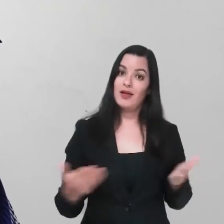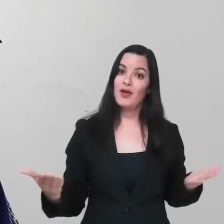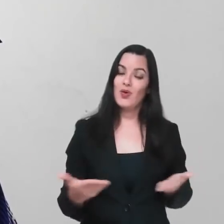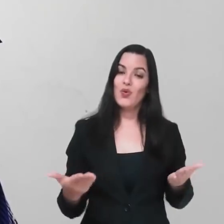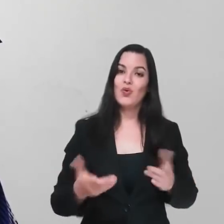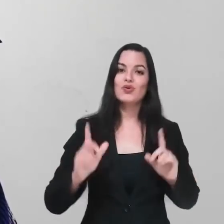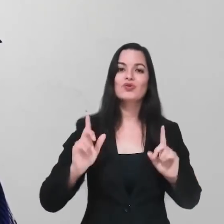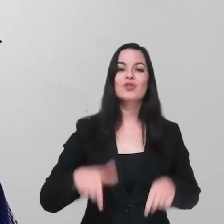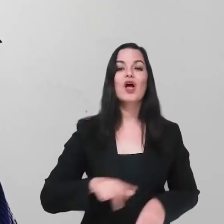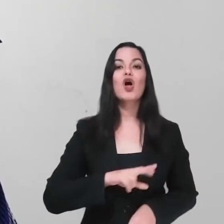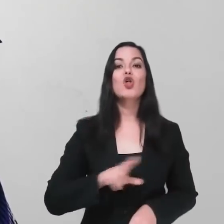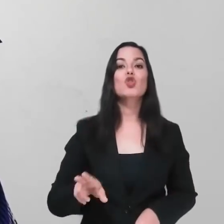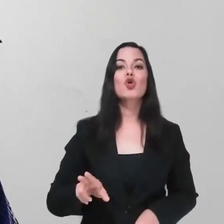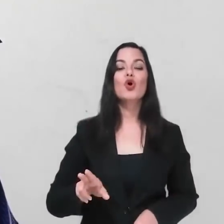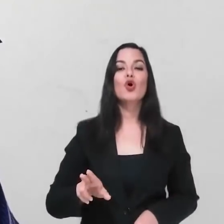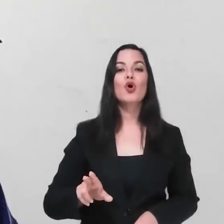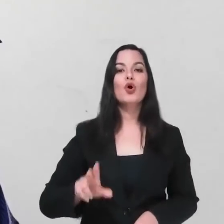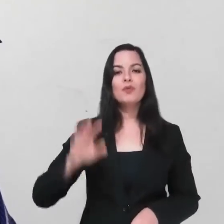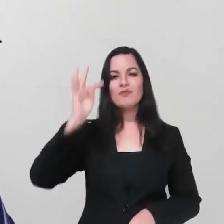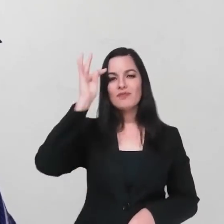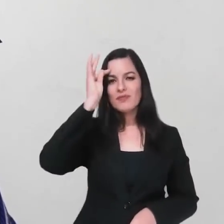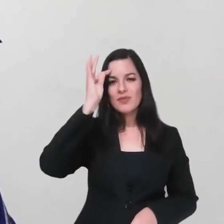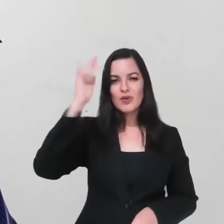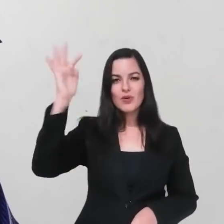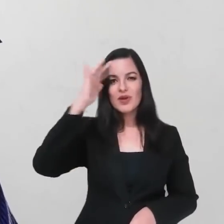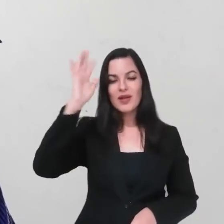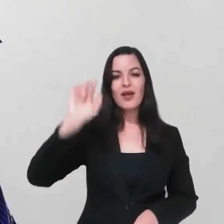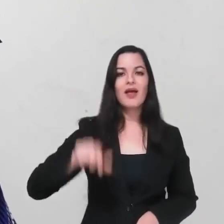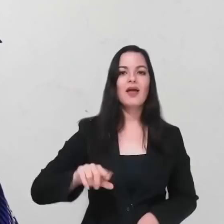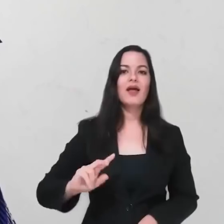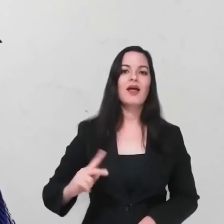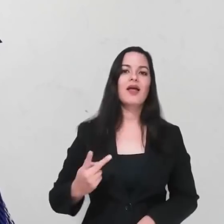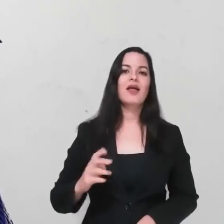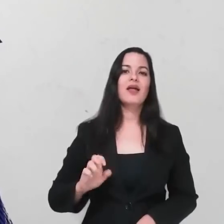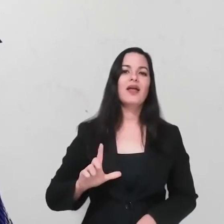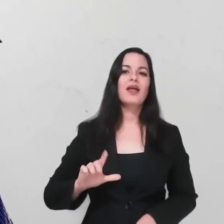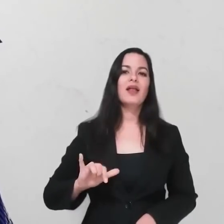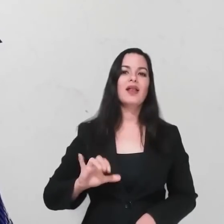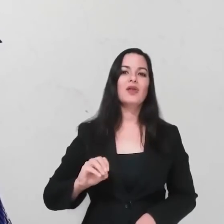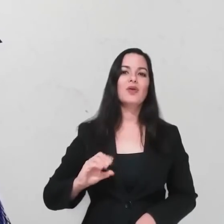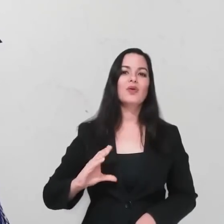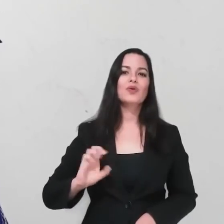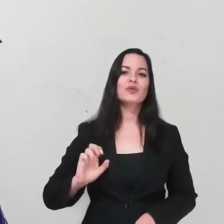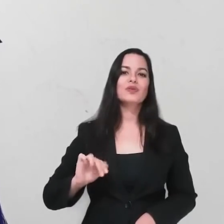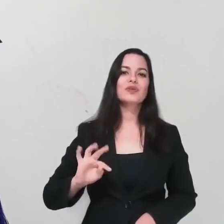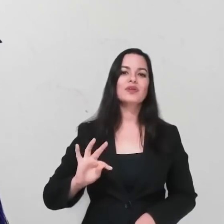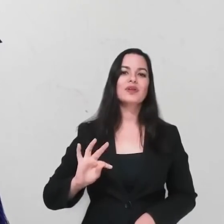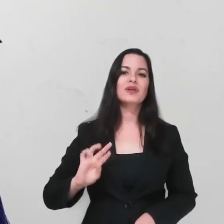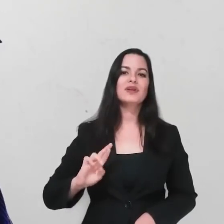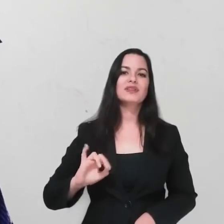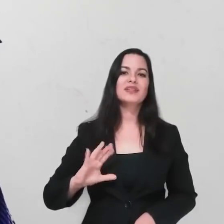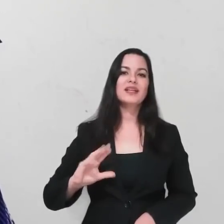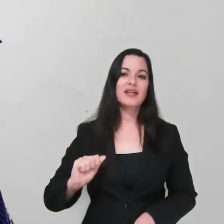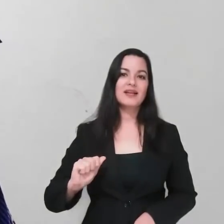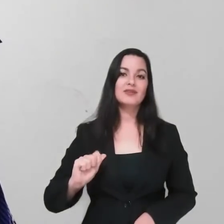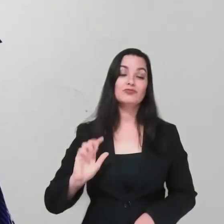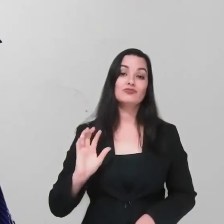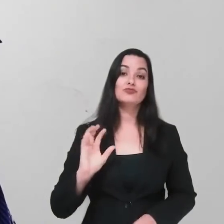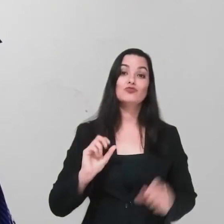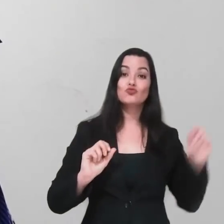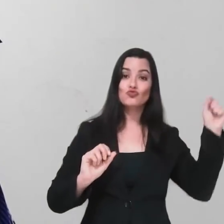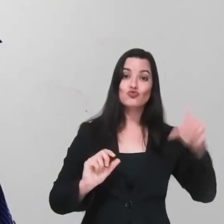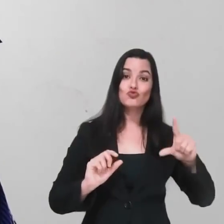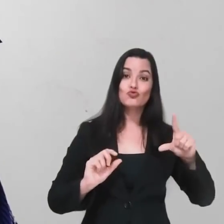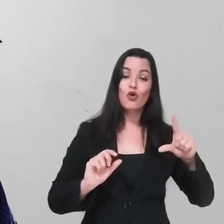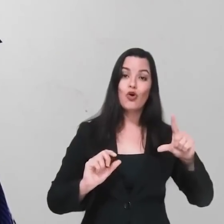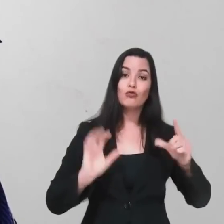chama-se heliocêntrica, onde o Sol está no centro do sistema solar e em torno dele todos os